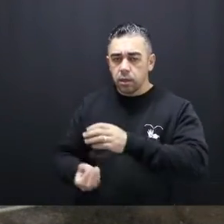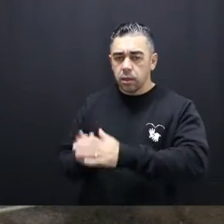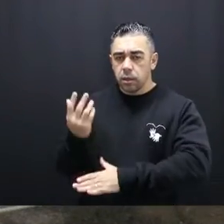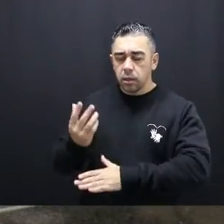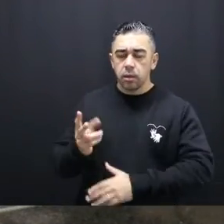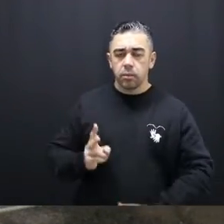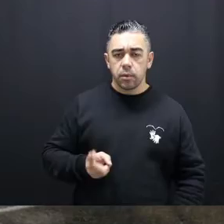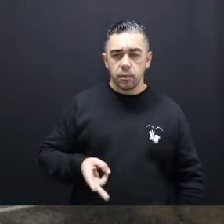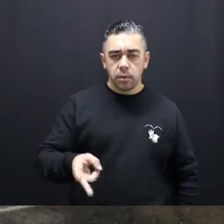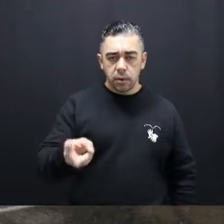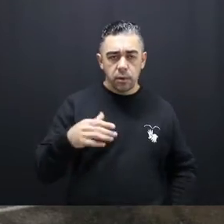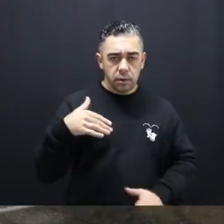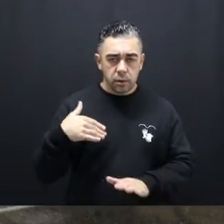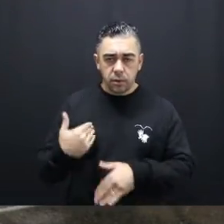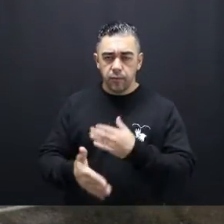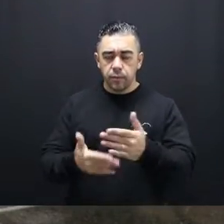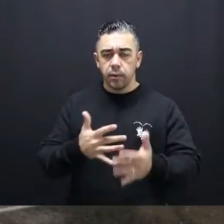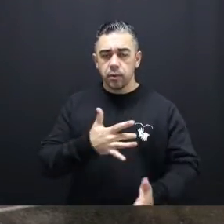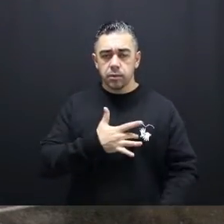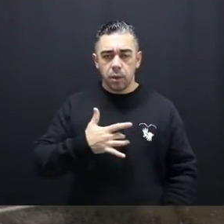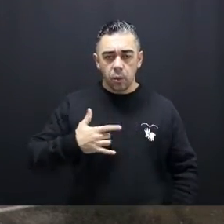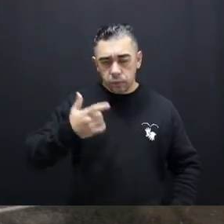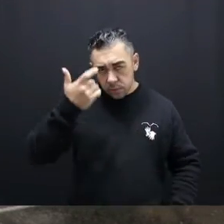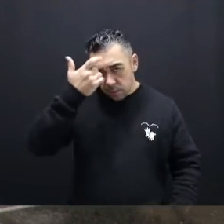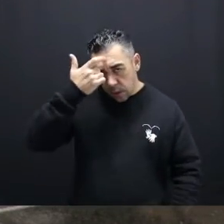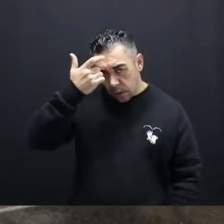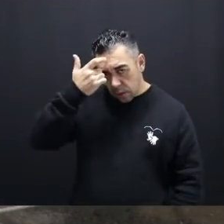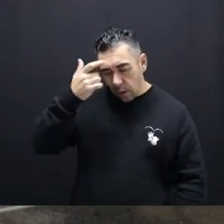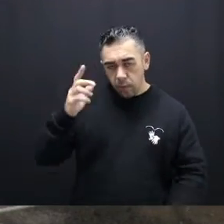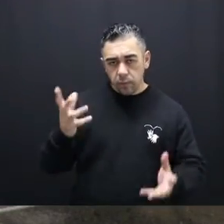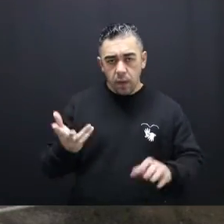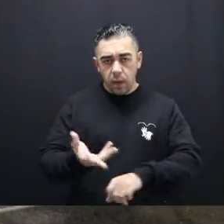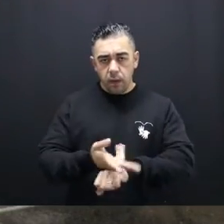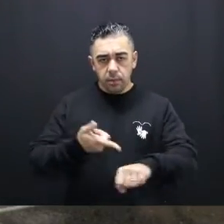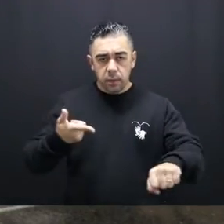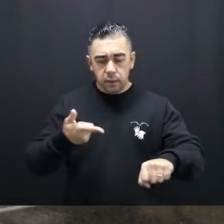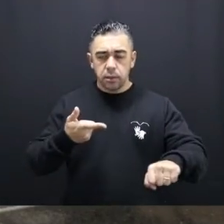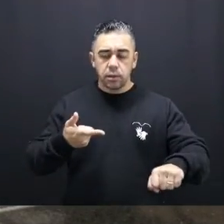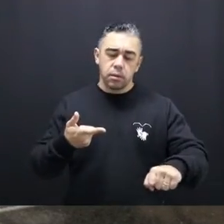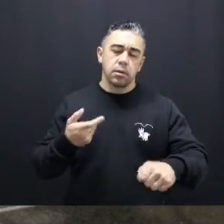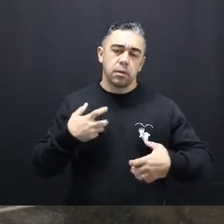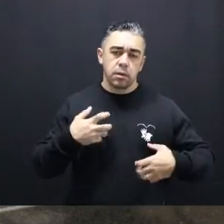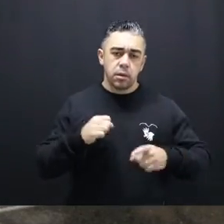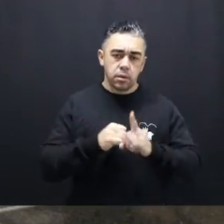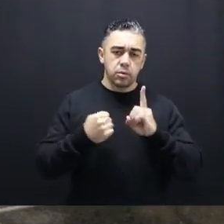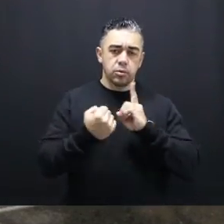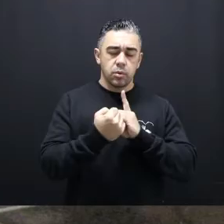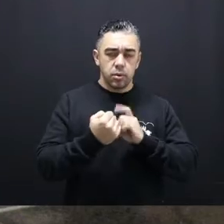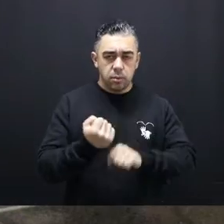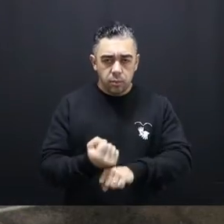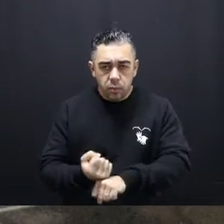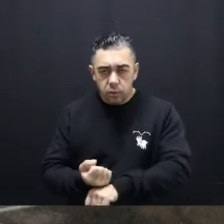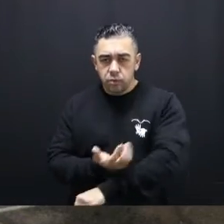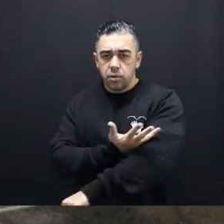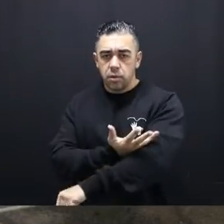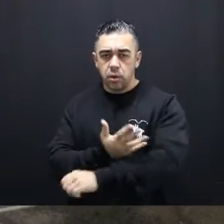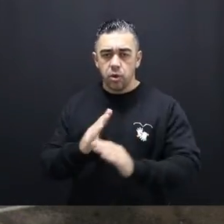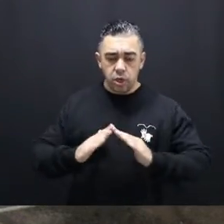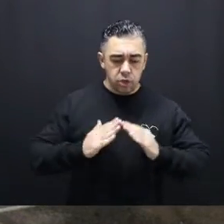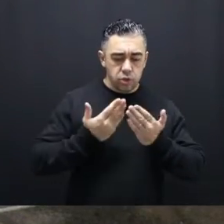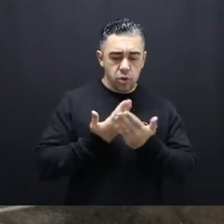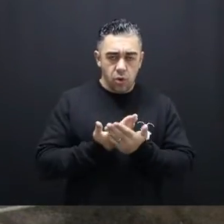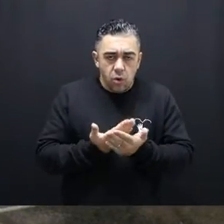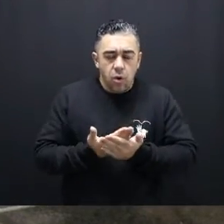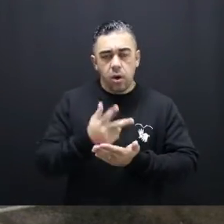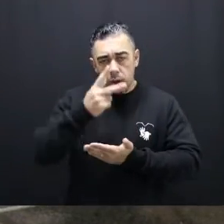permanente de desenvolvimento da Saúde Mental e habilidades socioemocionais a ser desenvolvido em escolas da rede